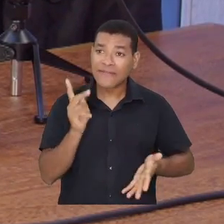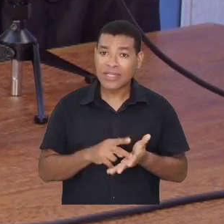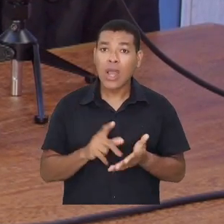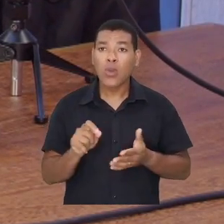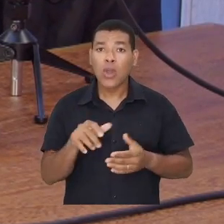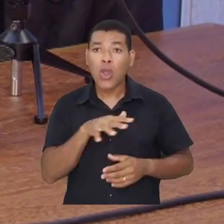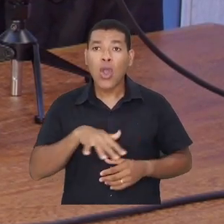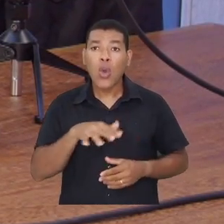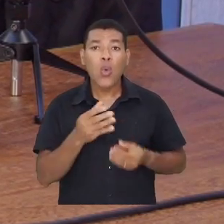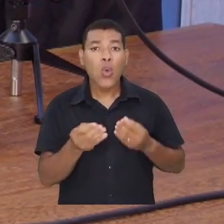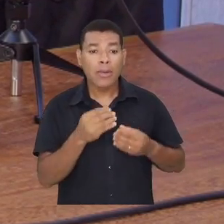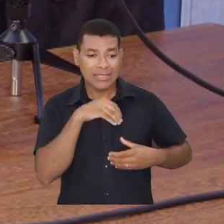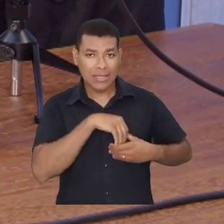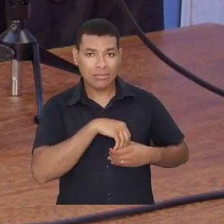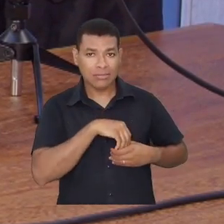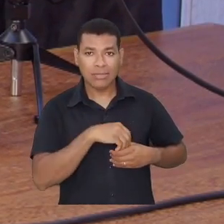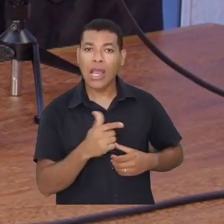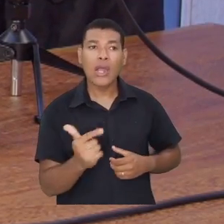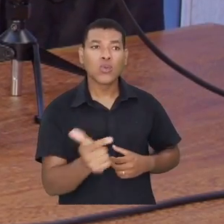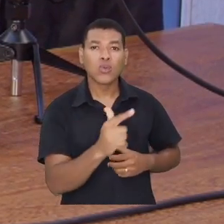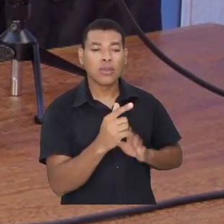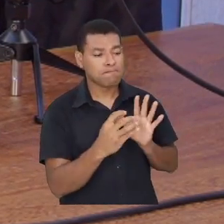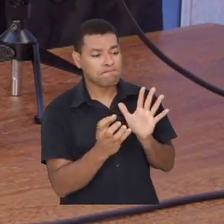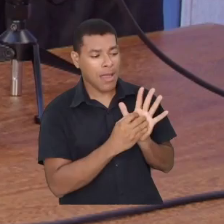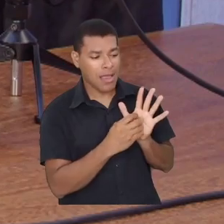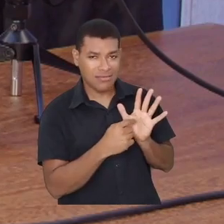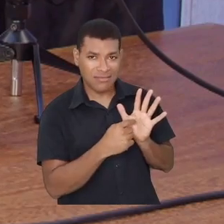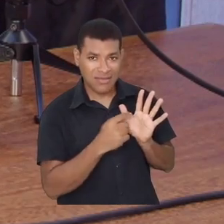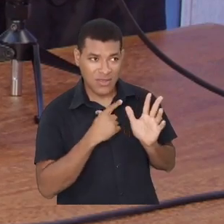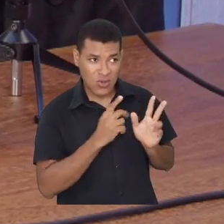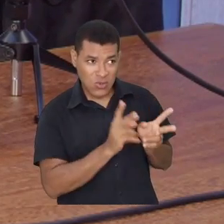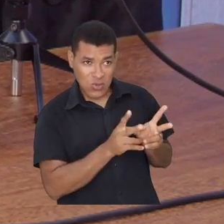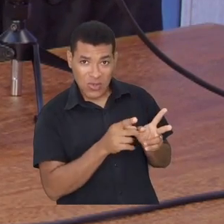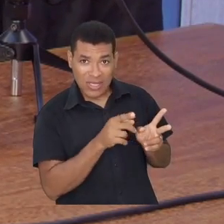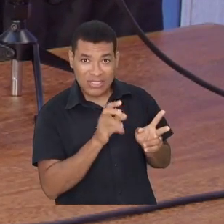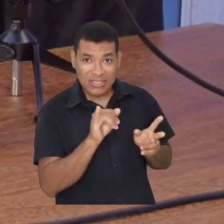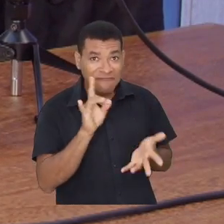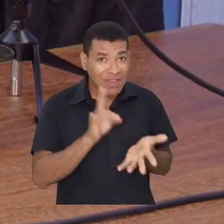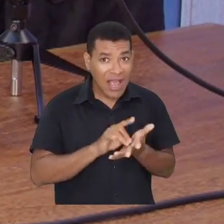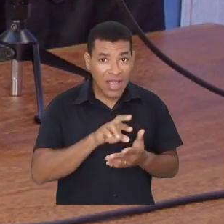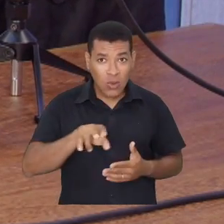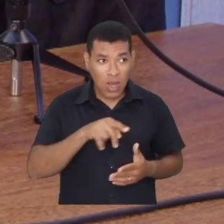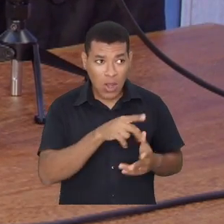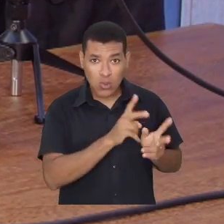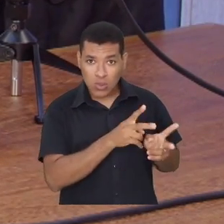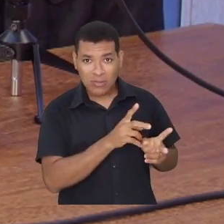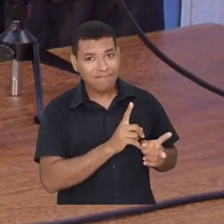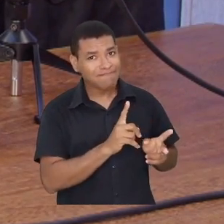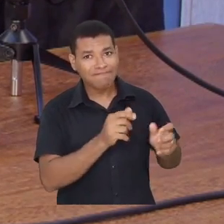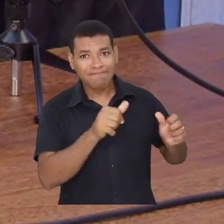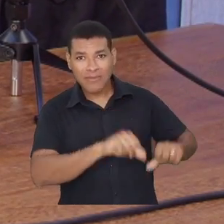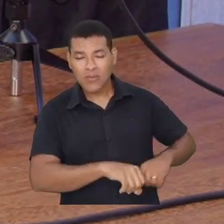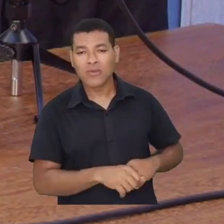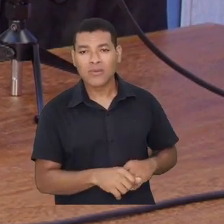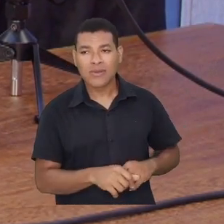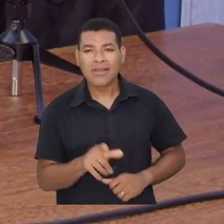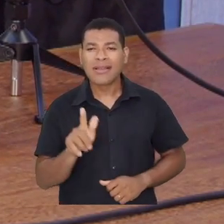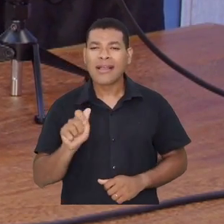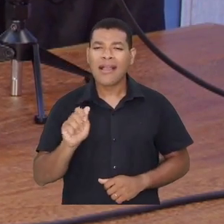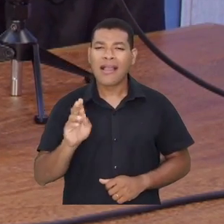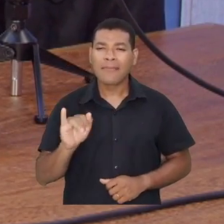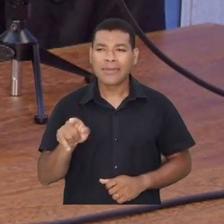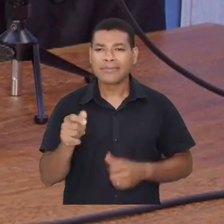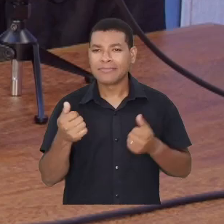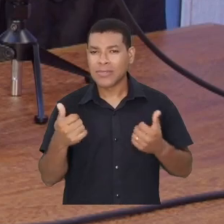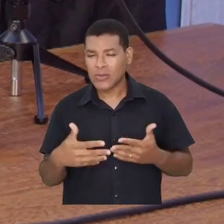ali. Exatamente. E não existe branding que sustente o que não é verdade. Total. Né? Então, eu acho que esse ponto que o Gabi trouxe é muito